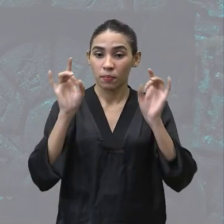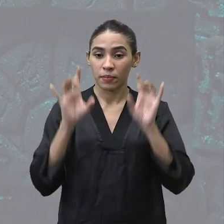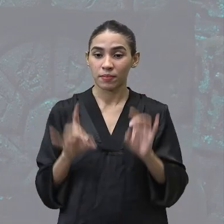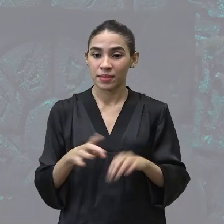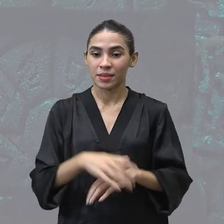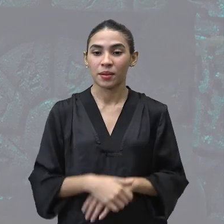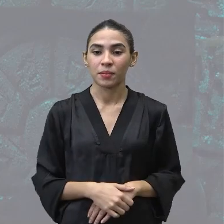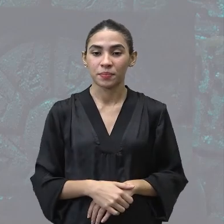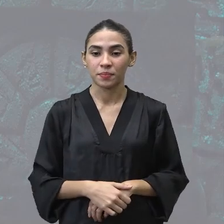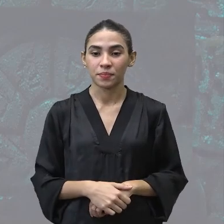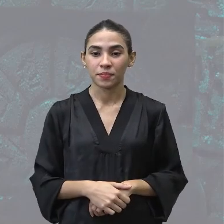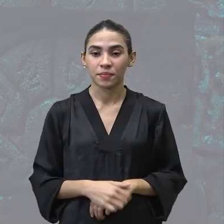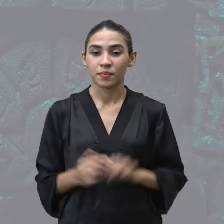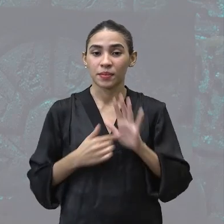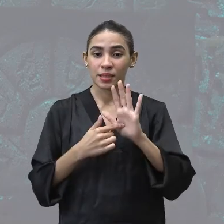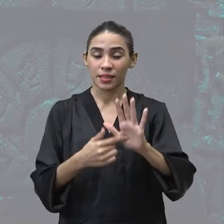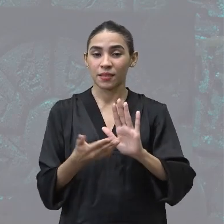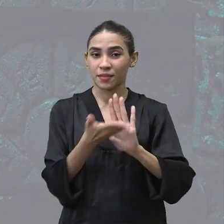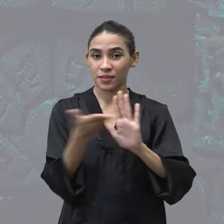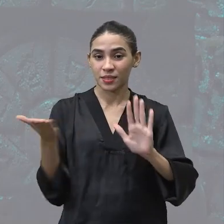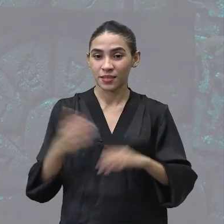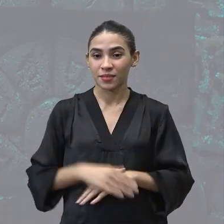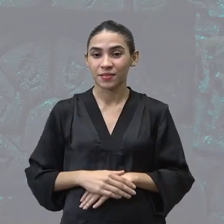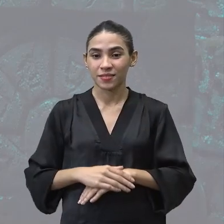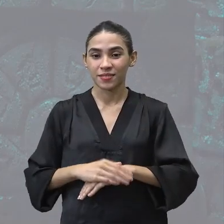especial aí para apresentar a vocês.